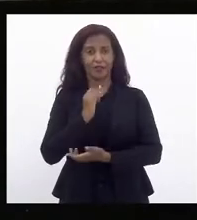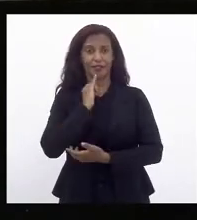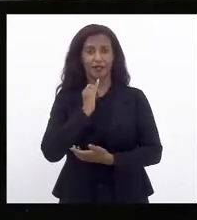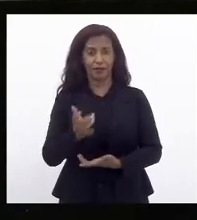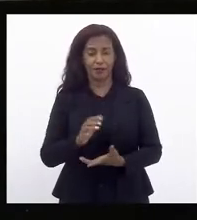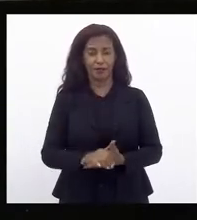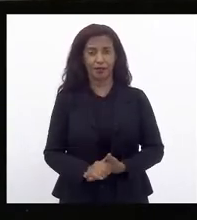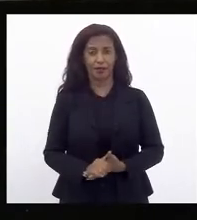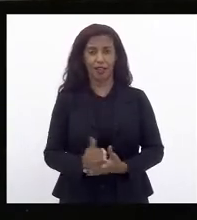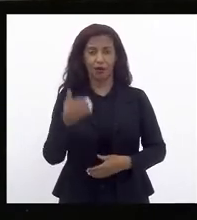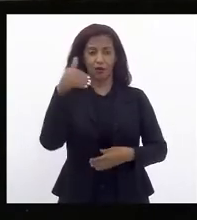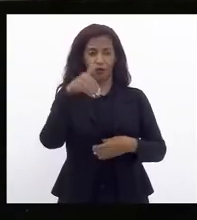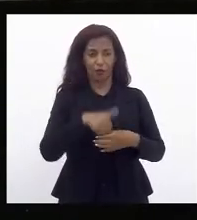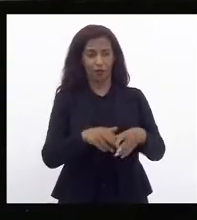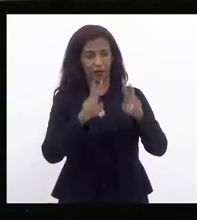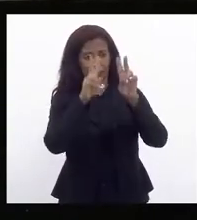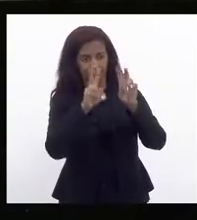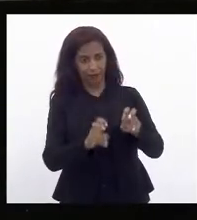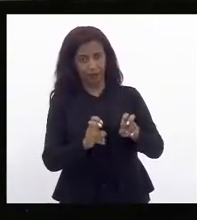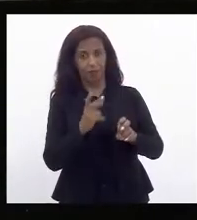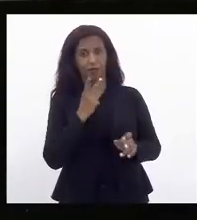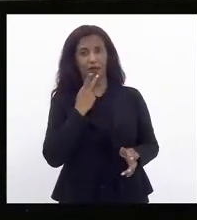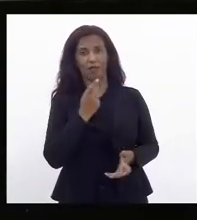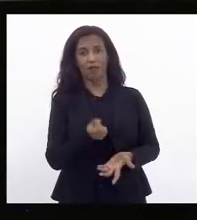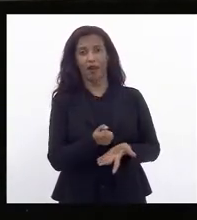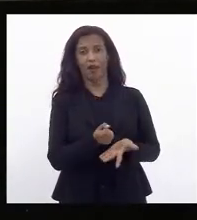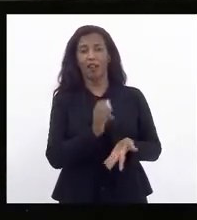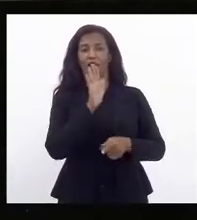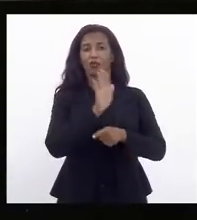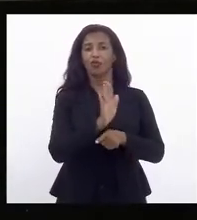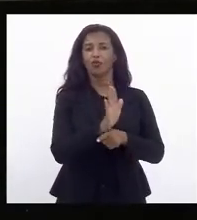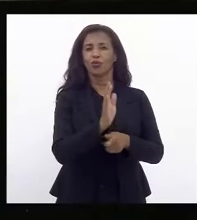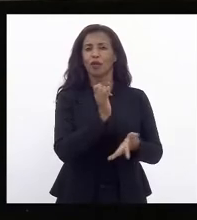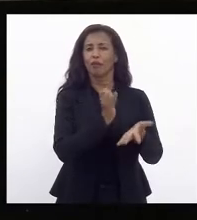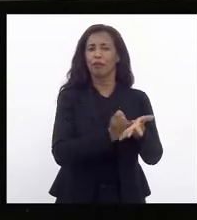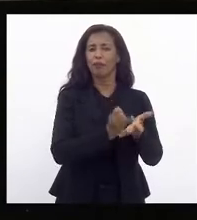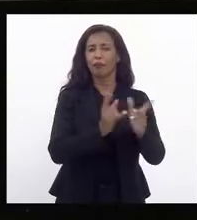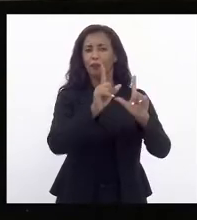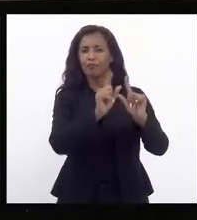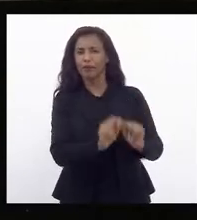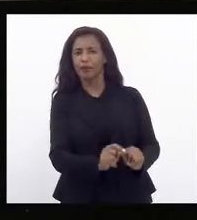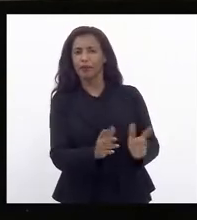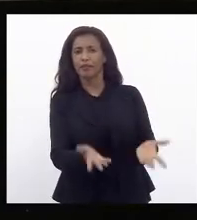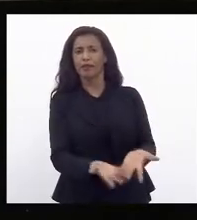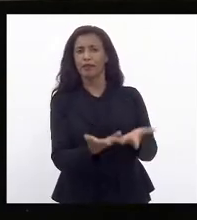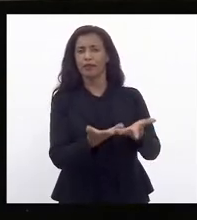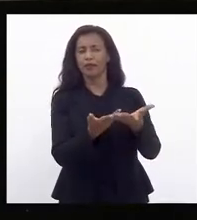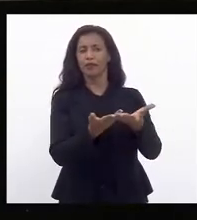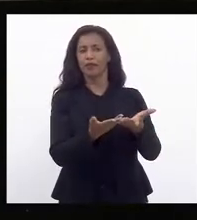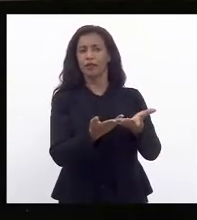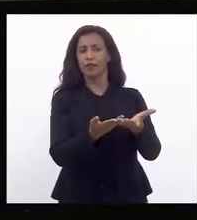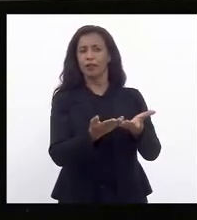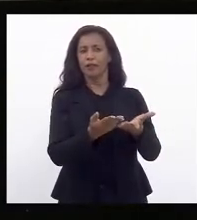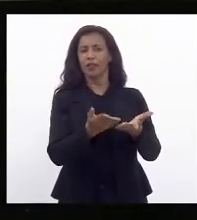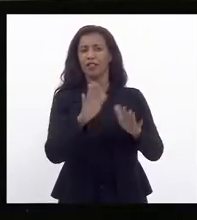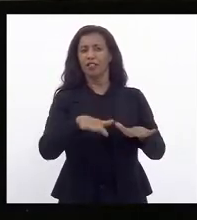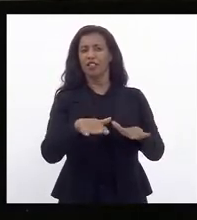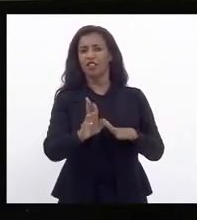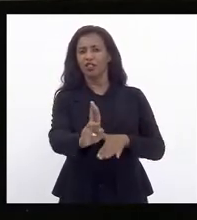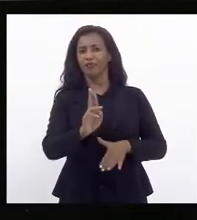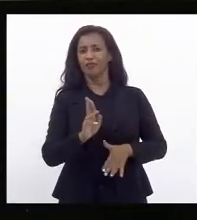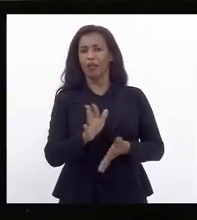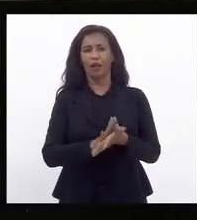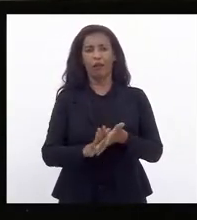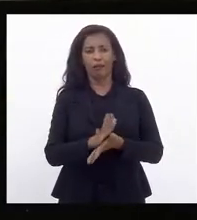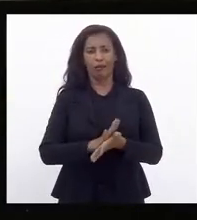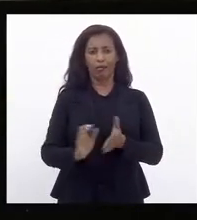infelizmente, é votarmos matéria que diz sobre benefícios fiscais, incentivos fiscais, e por muitas vezes nós não vemos o